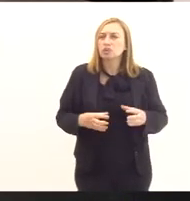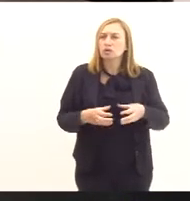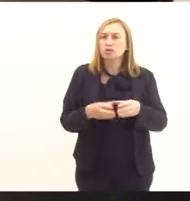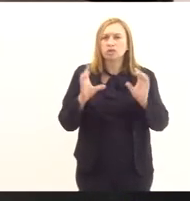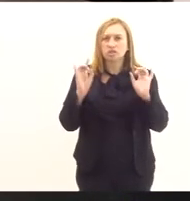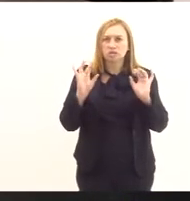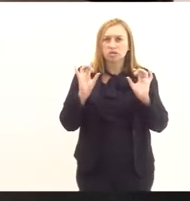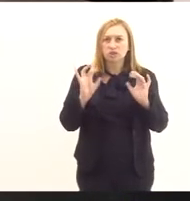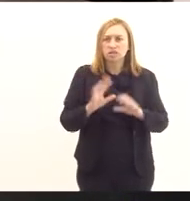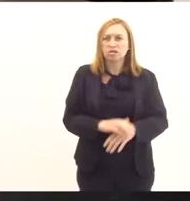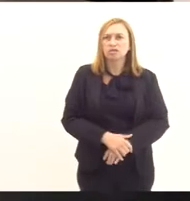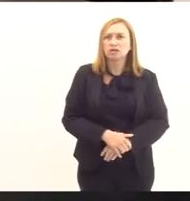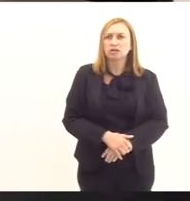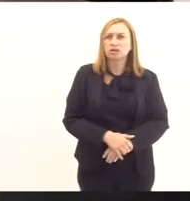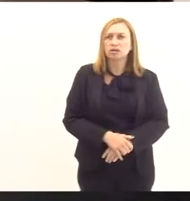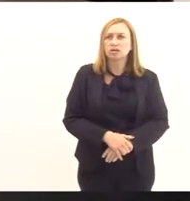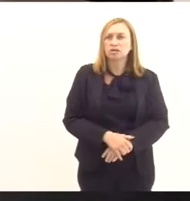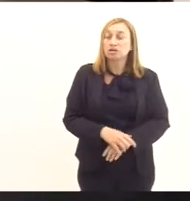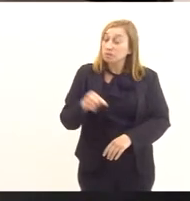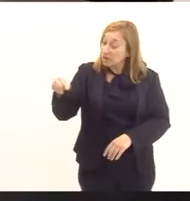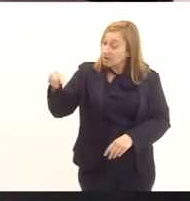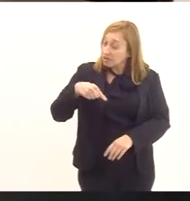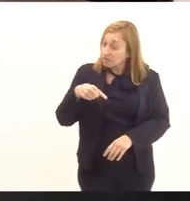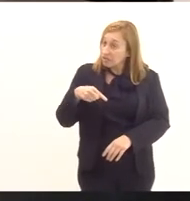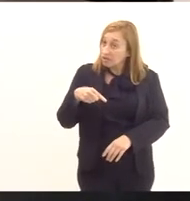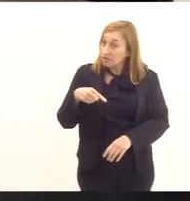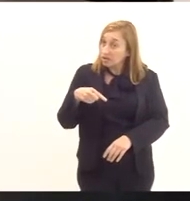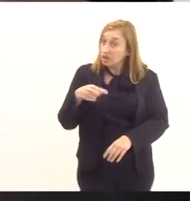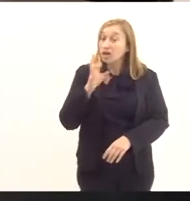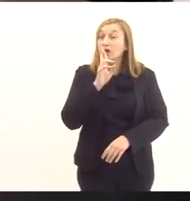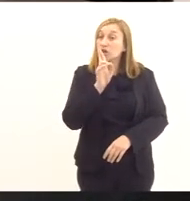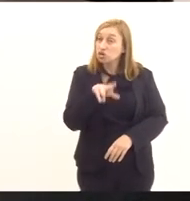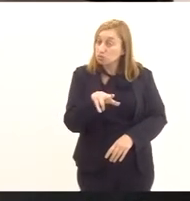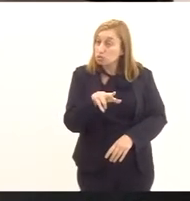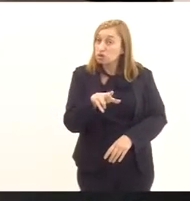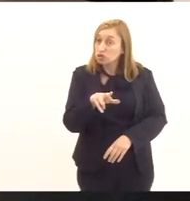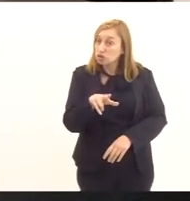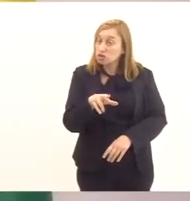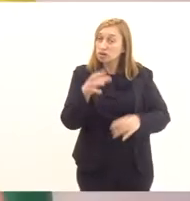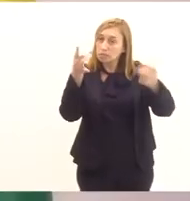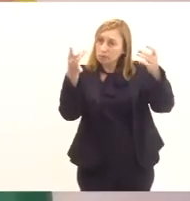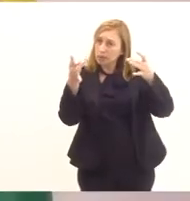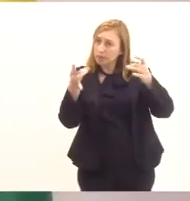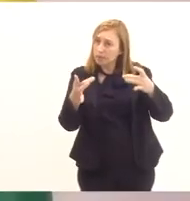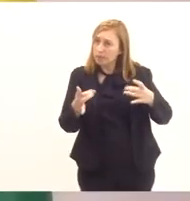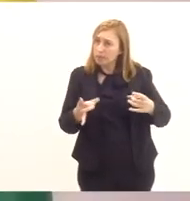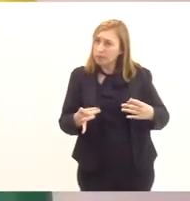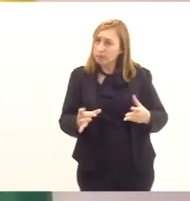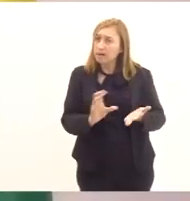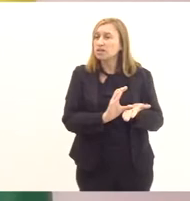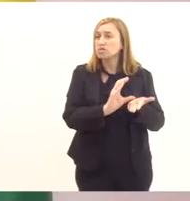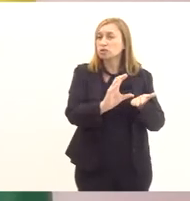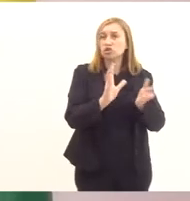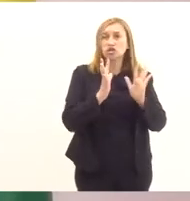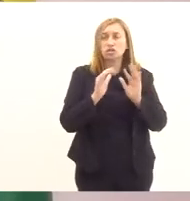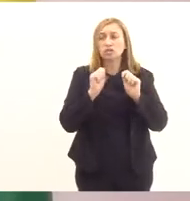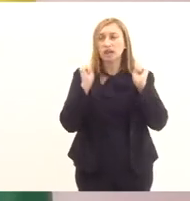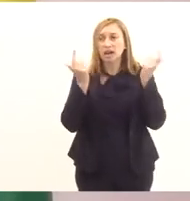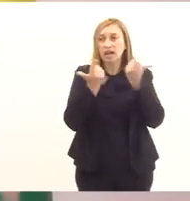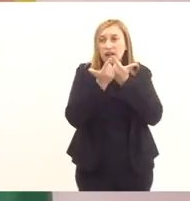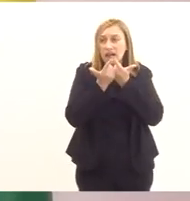colegiado da comissão para que ele venha prestar os esclarecimentos pontualmente sobre recursos da Assembleia Legislativa